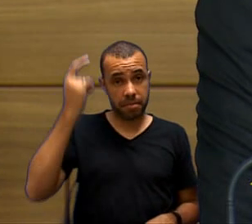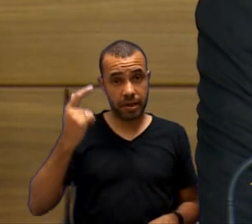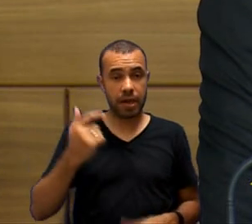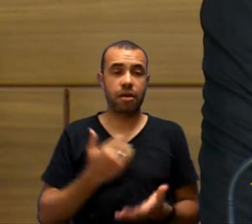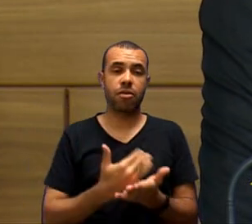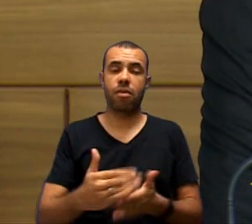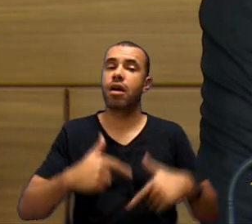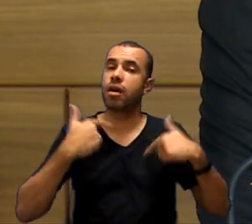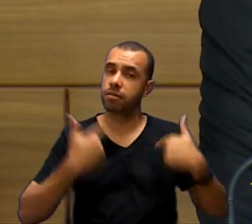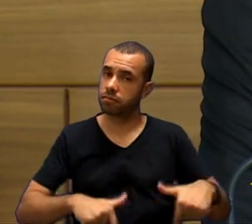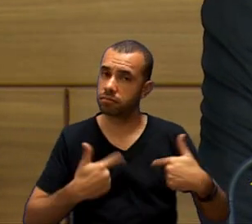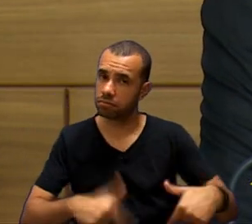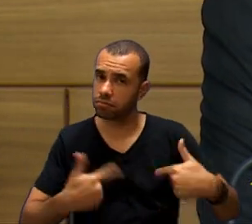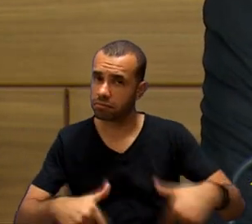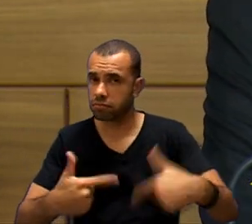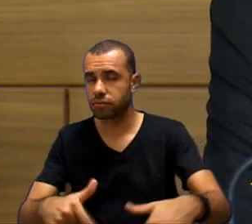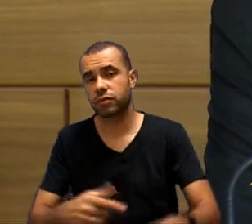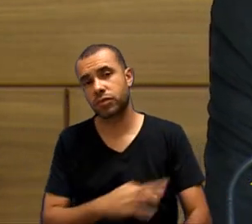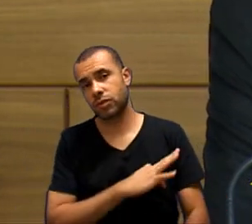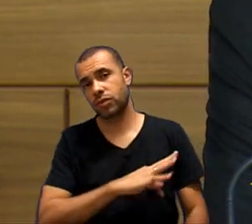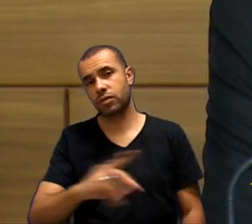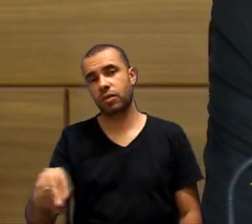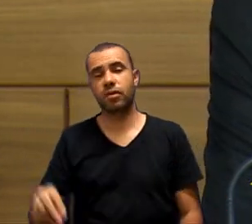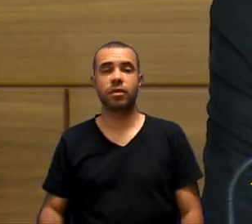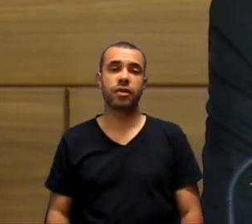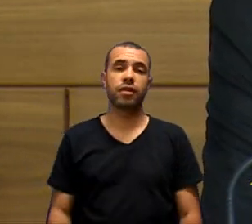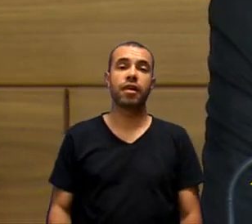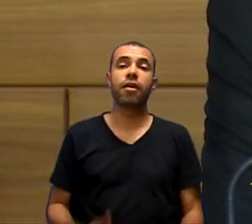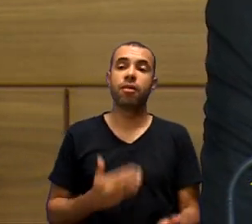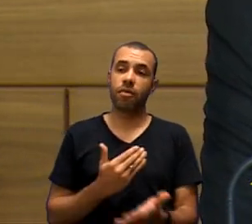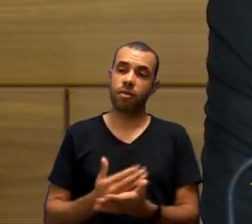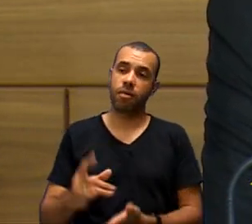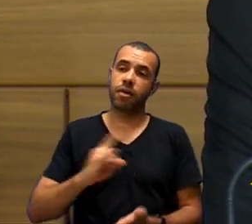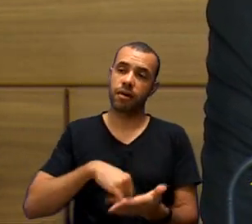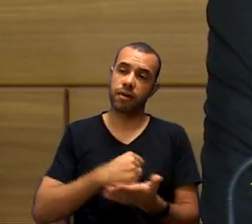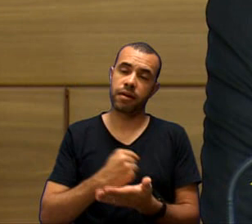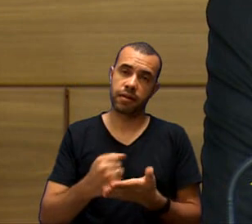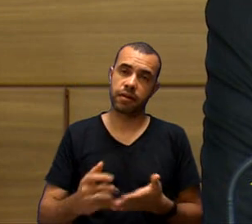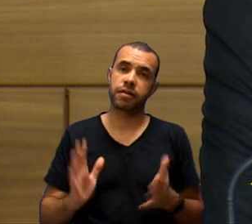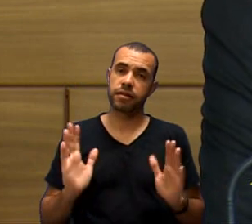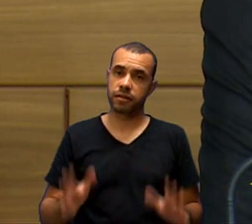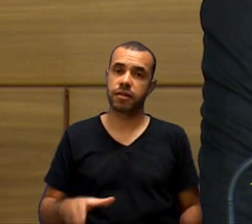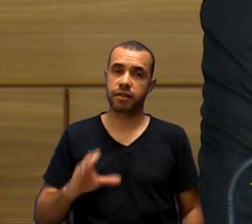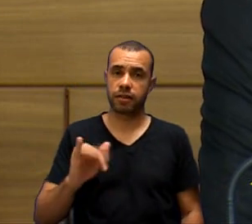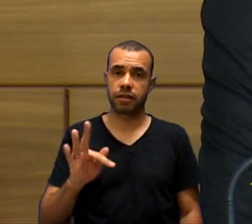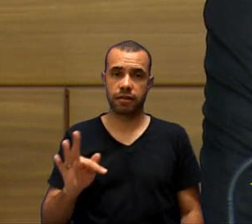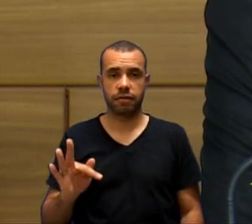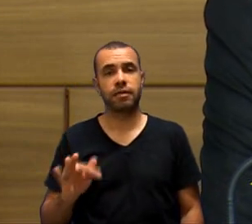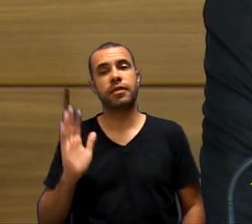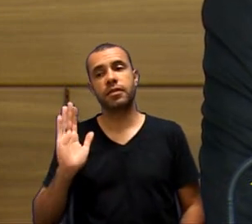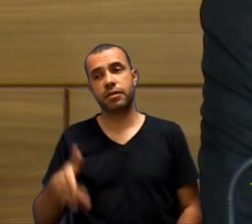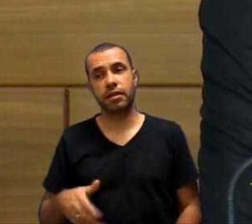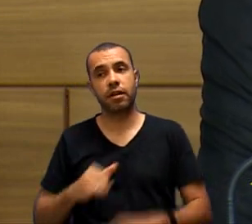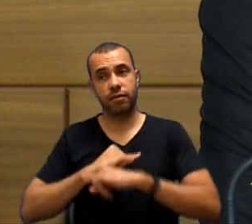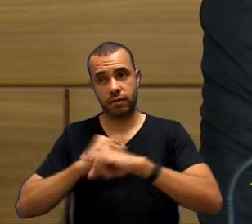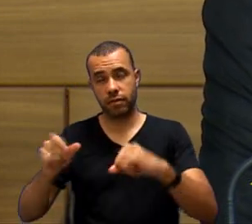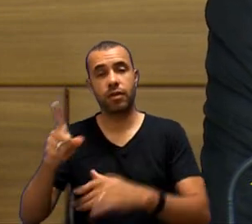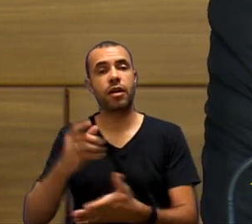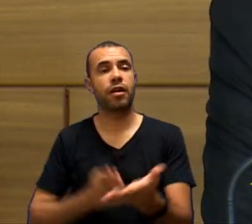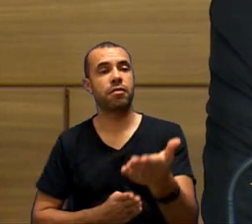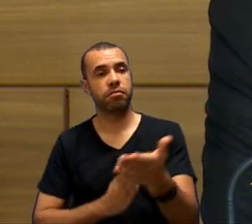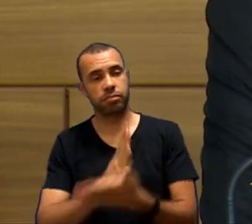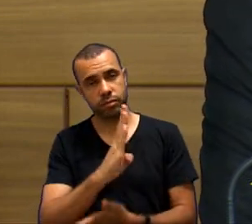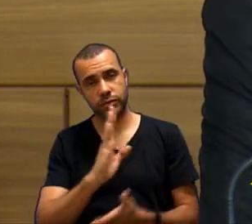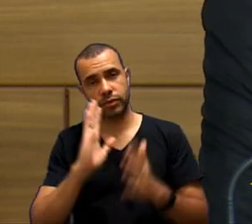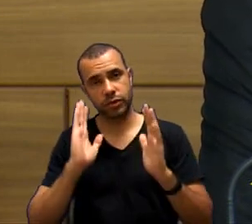mas está começarão numa fase esse ano. Final de licitação... Começam esse ano. Para começar esse ano. A CAF já foi notificada, já aprovou, já